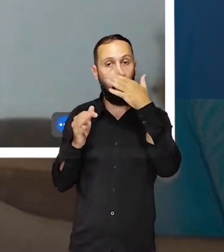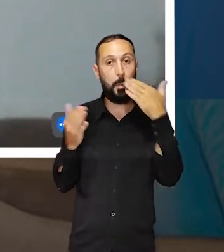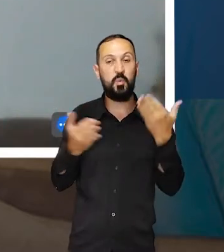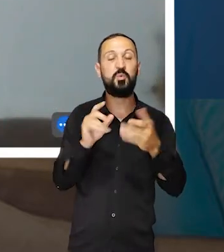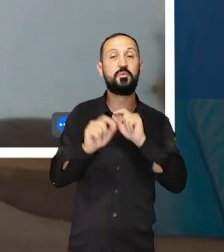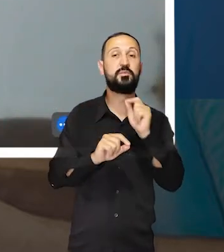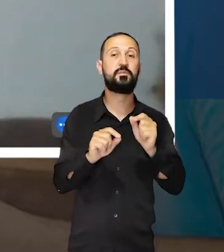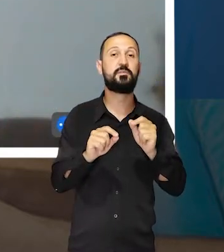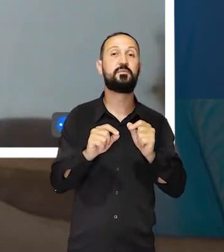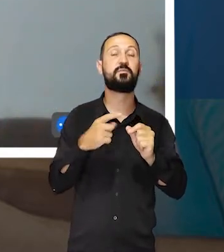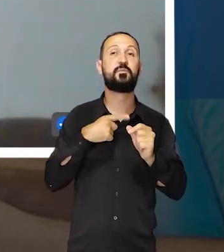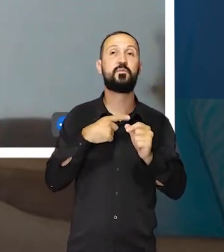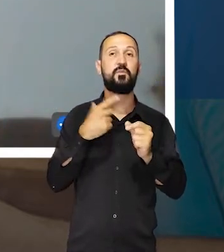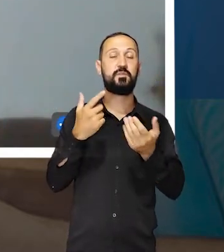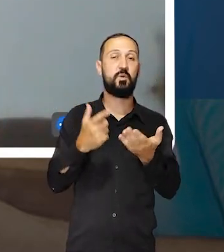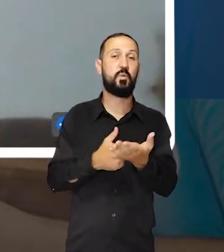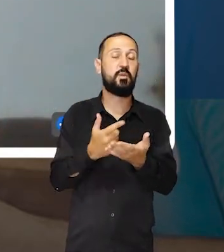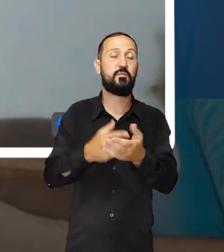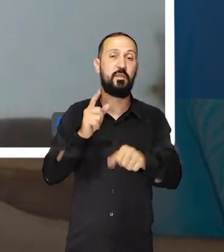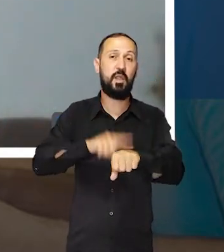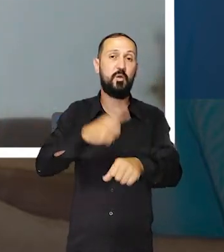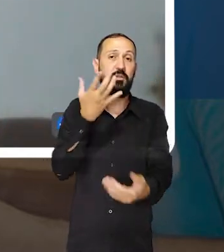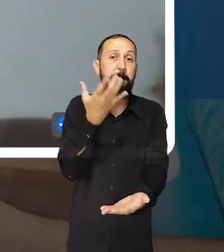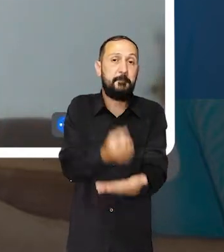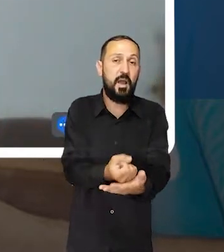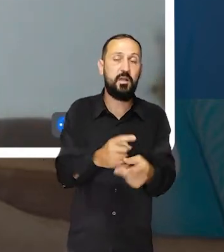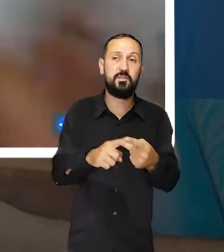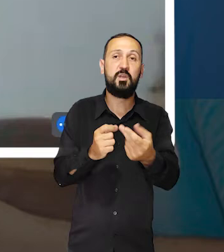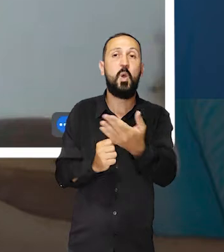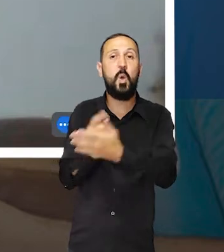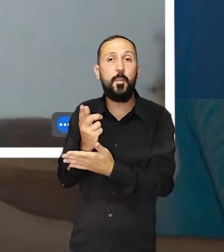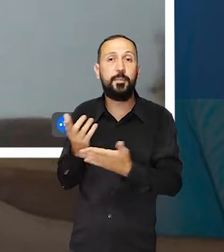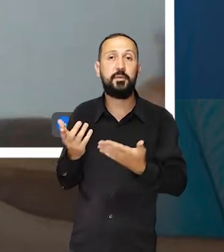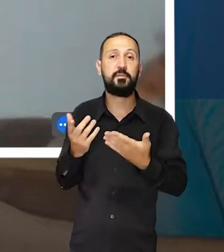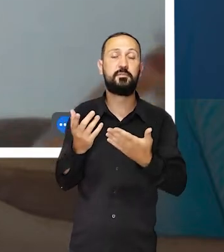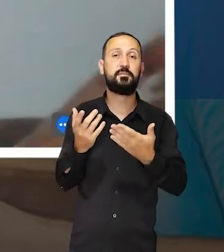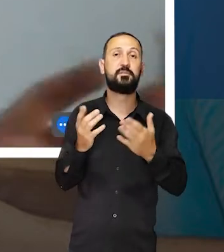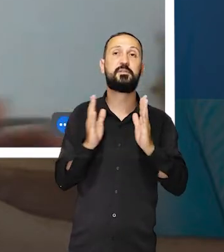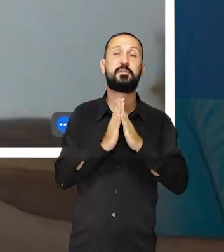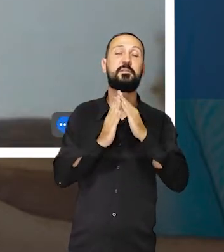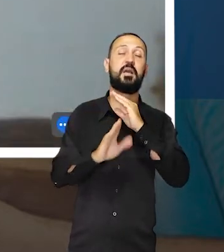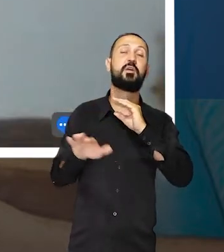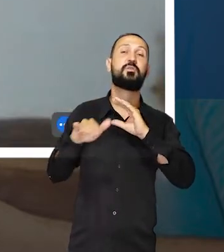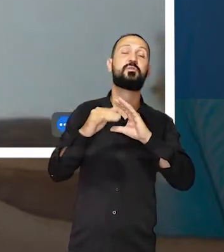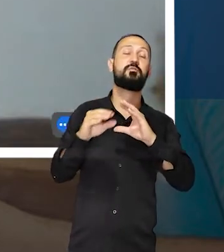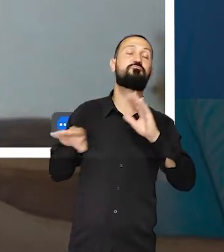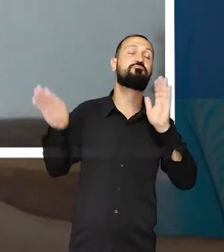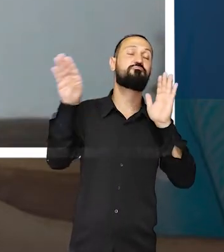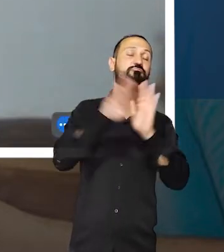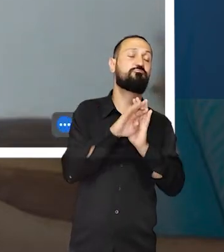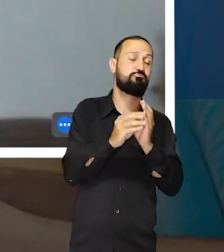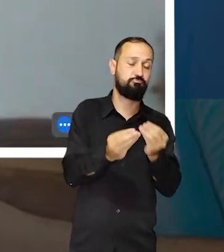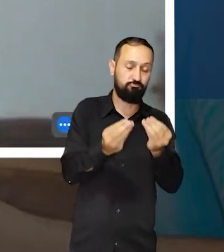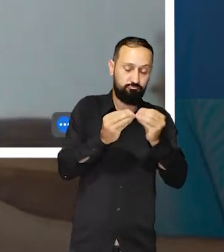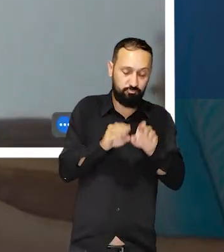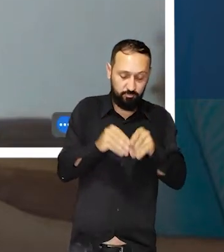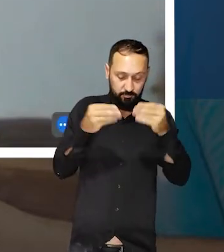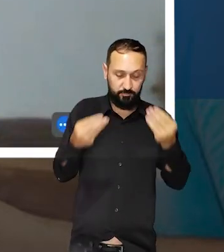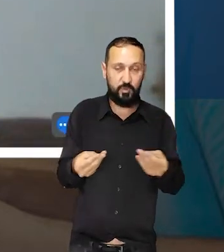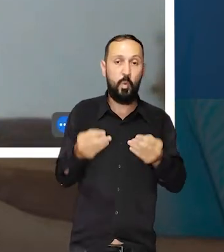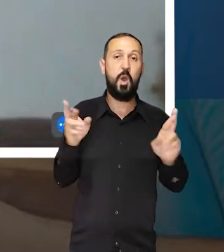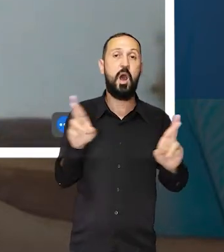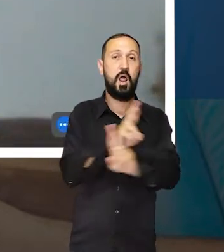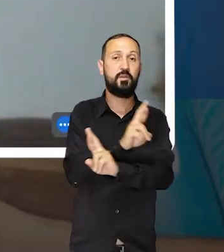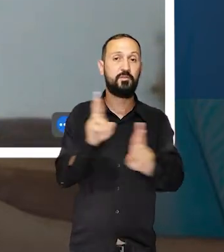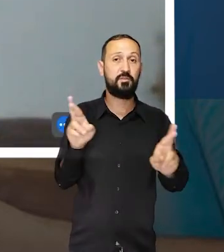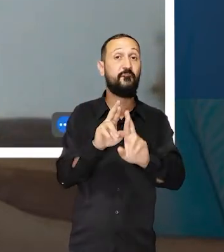café, mas hoje você baixa um livro, você compra um livro ele chega na sua casa, é